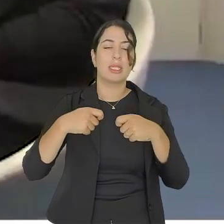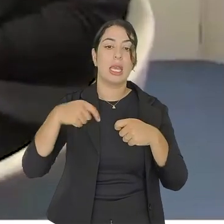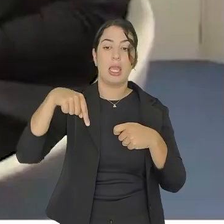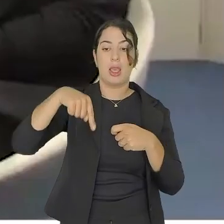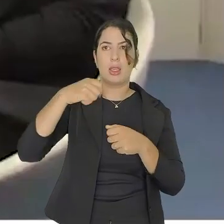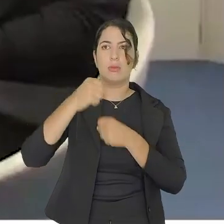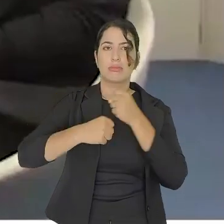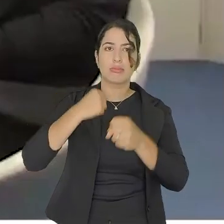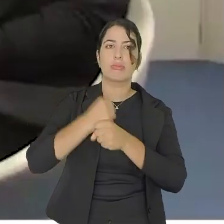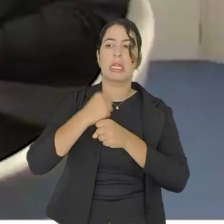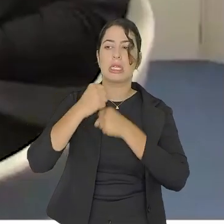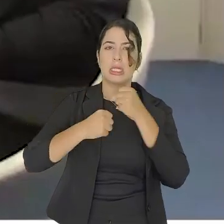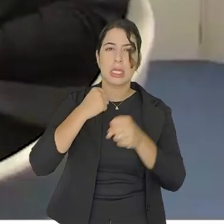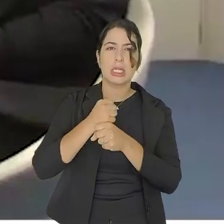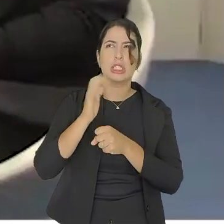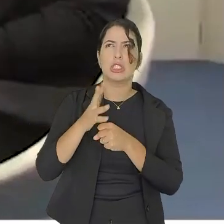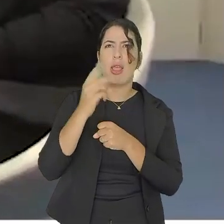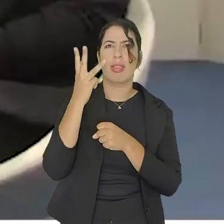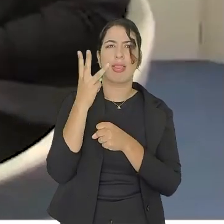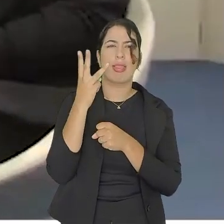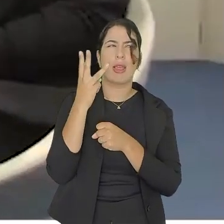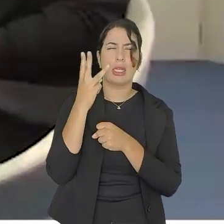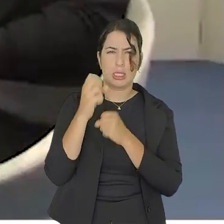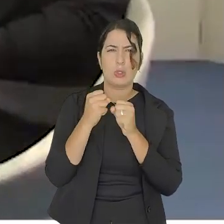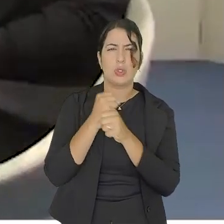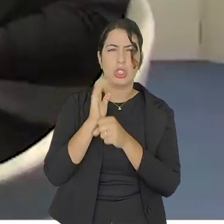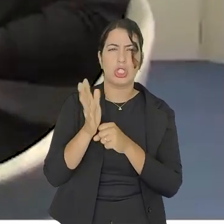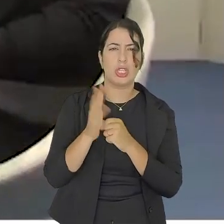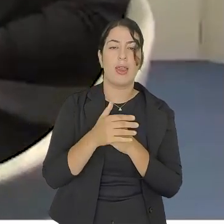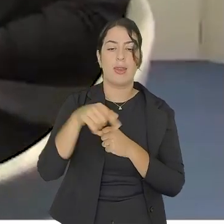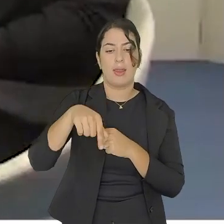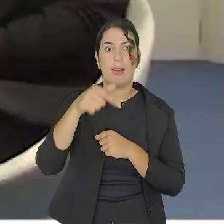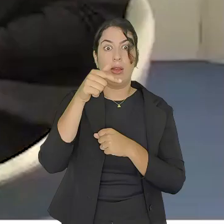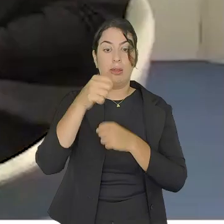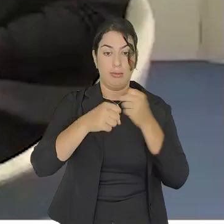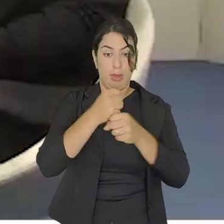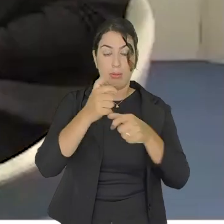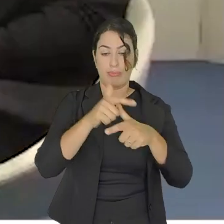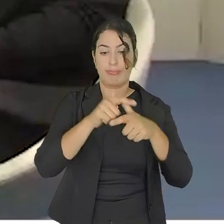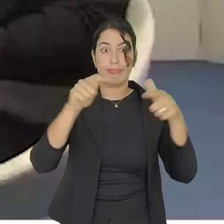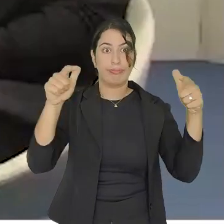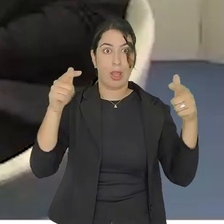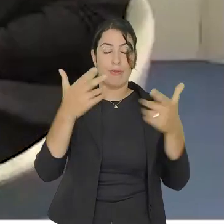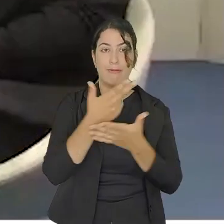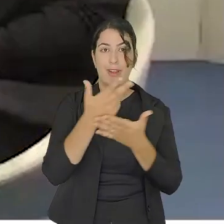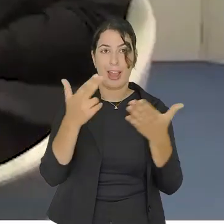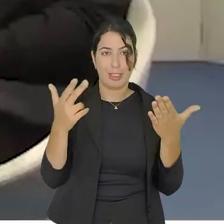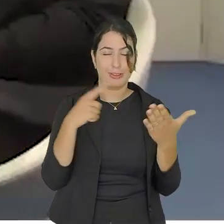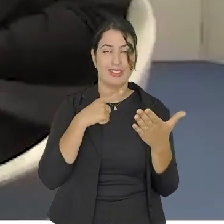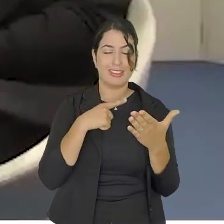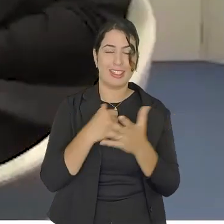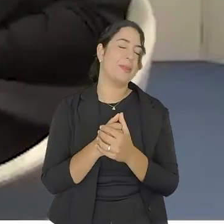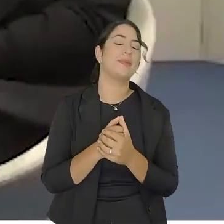terceiro ano fazendo essa semana. Acho que esse ano é foi a maior, assim, com o maior número de